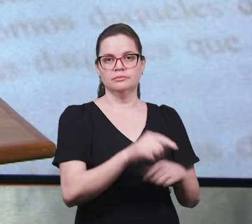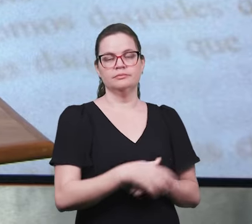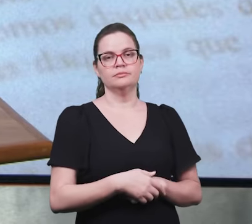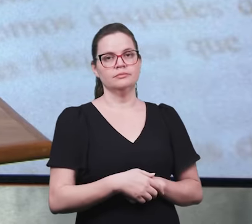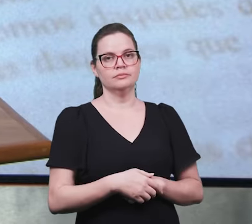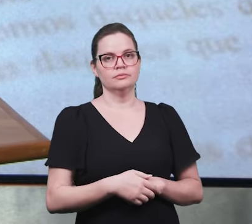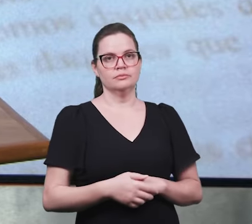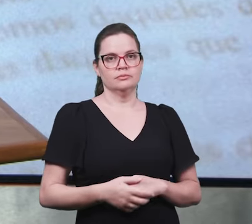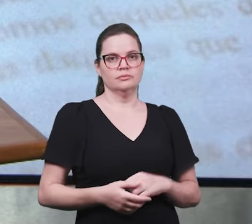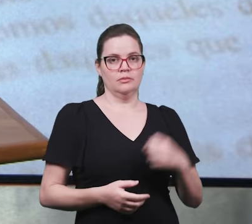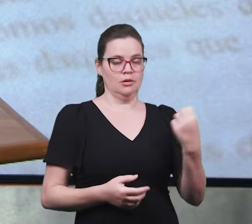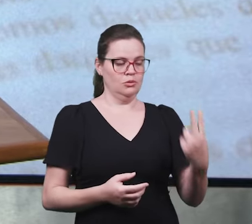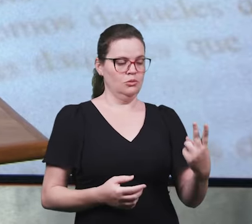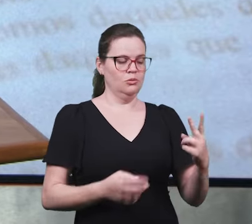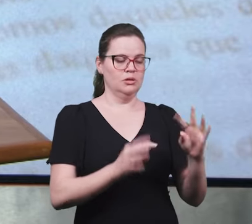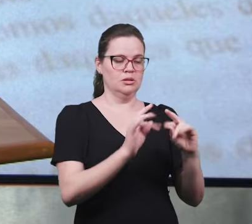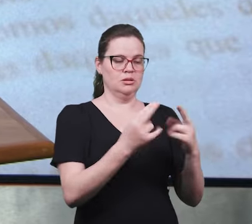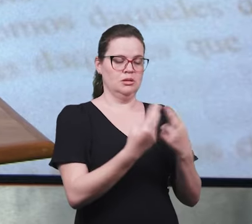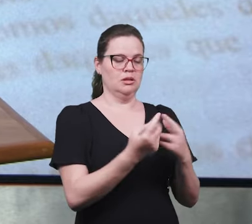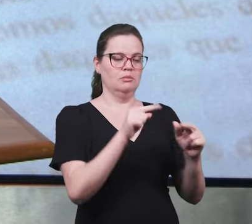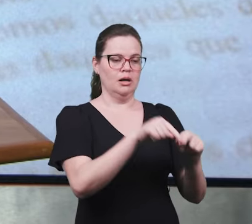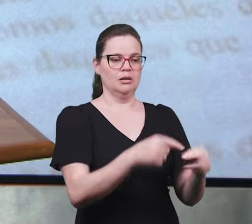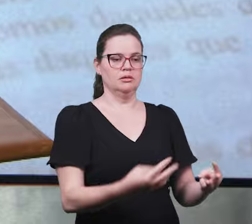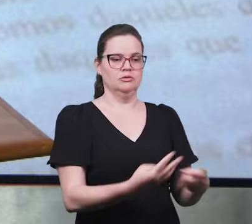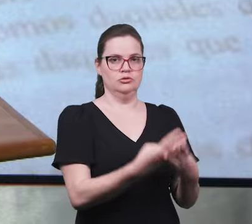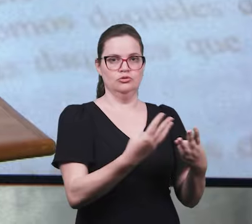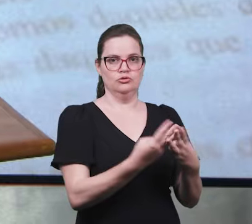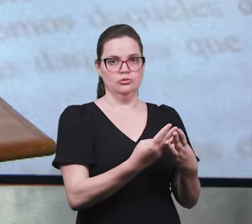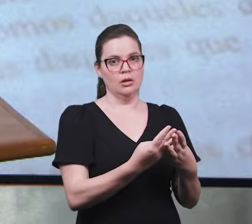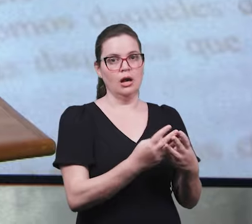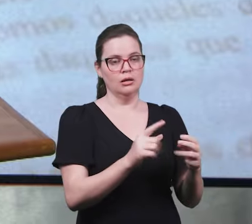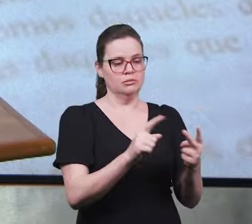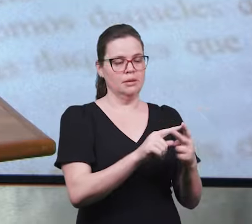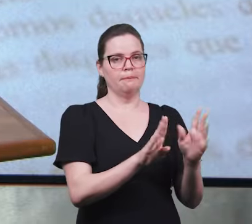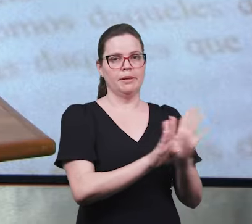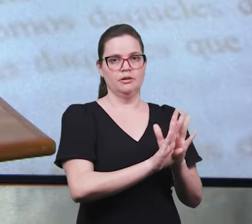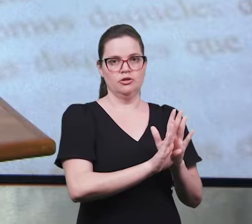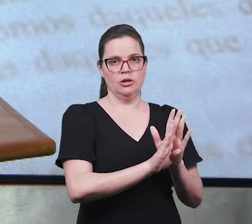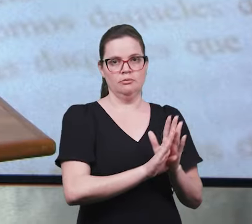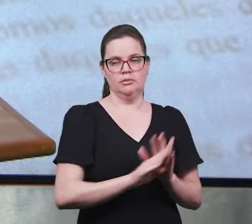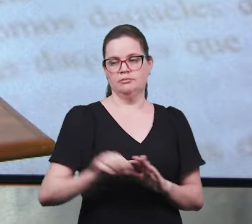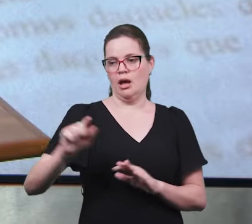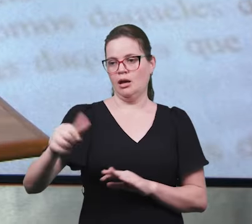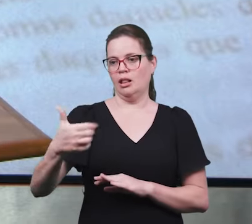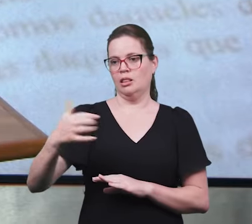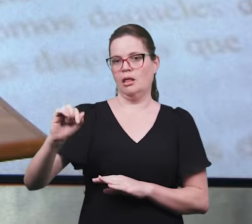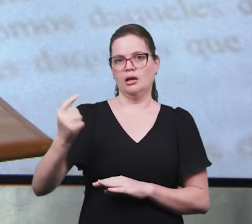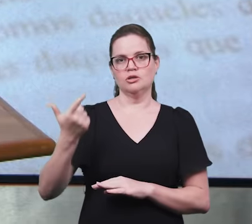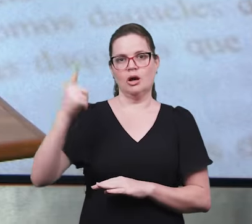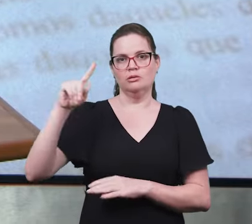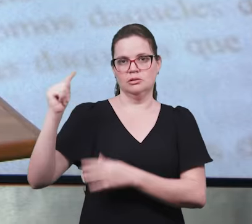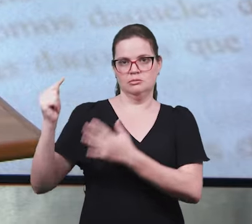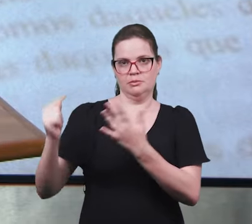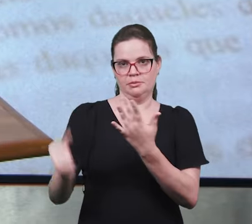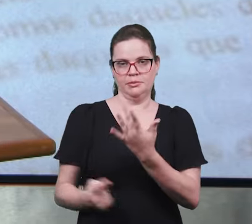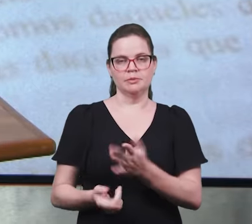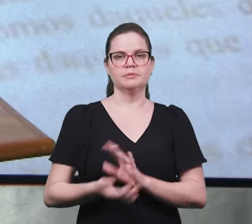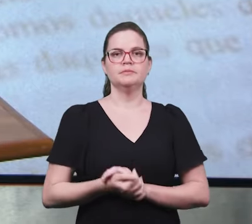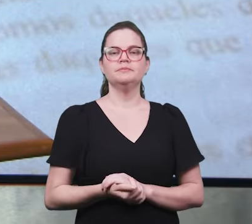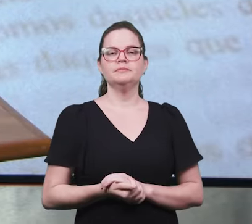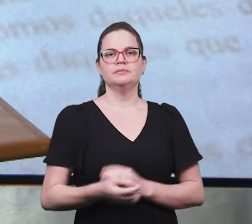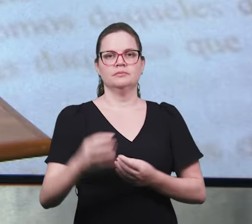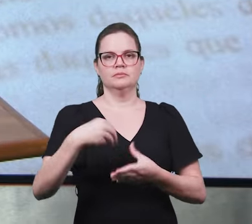por apenas 2 tribos, a tribo de Judá e Benjamim. No livro de